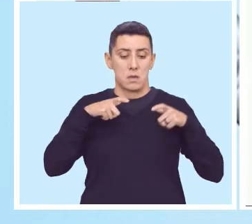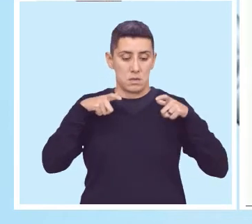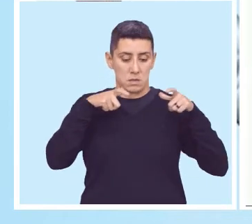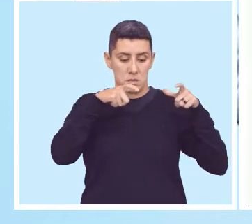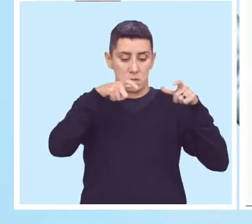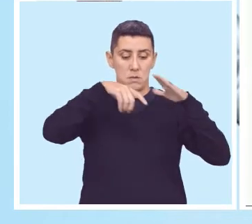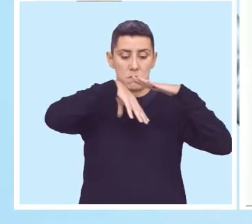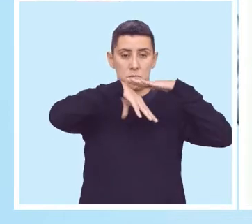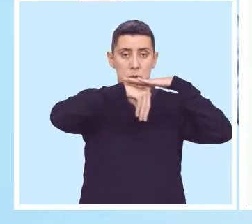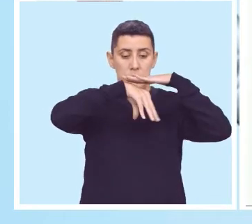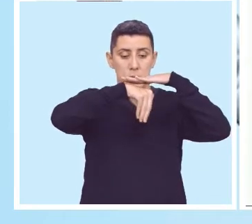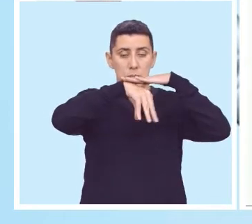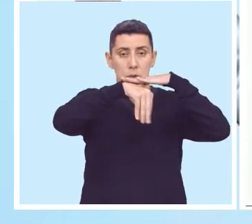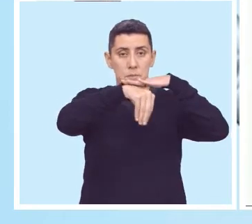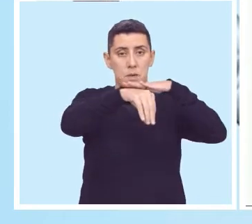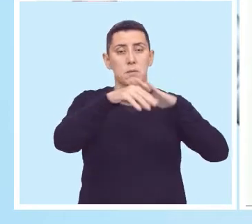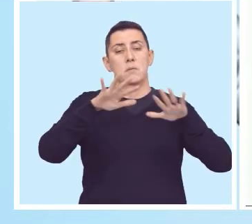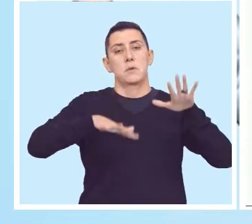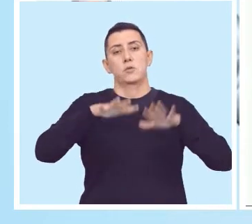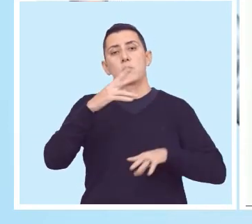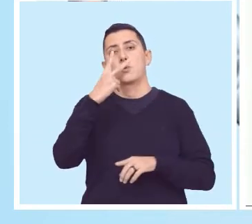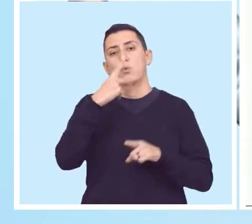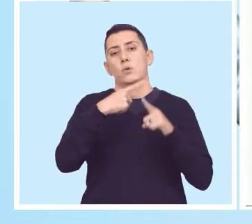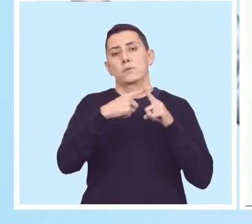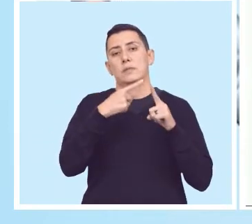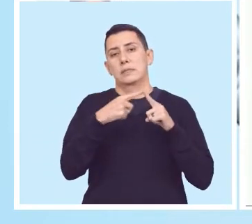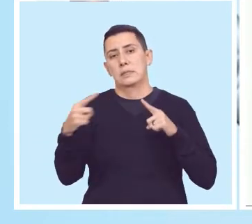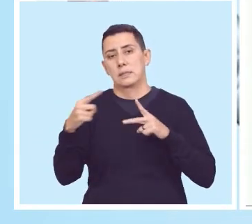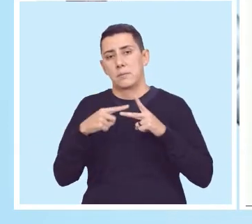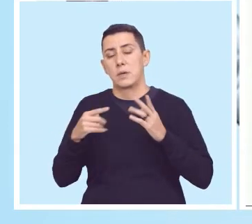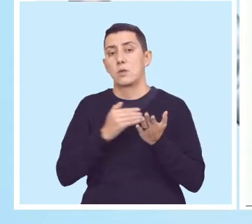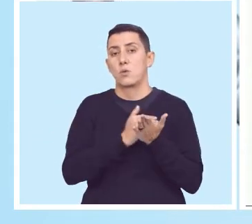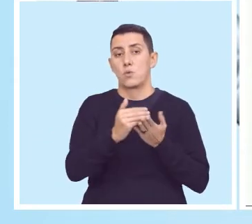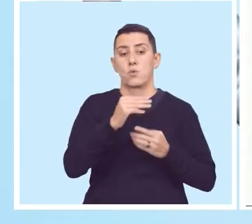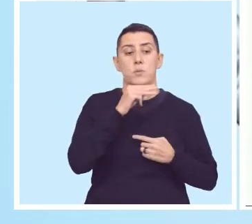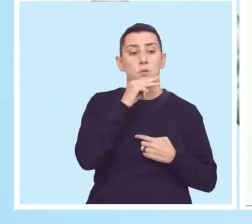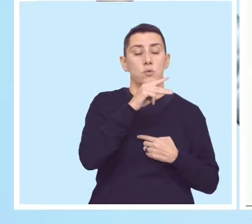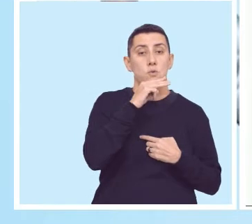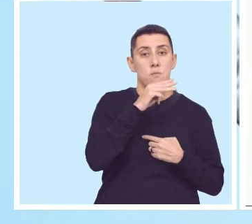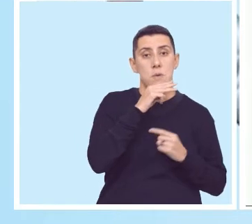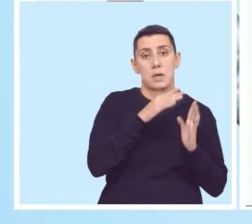feitas 2 vezes por semana, entre março de 2021 e agosto de